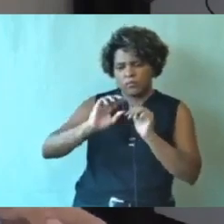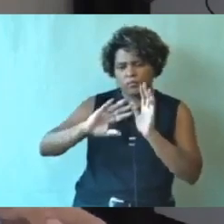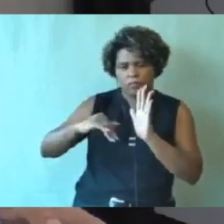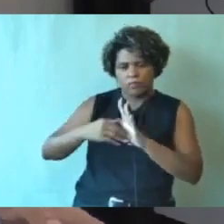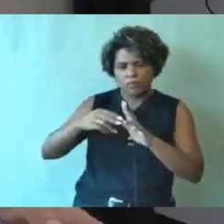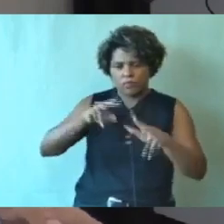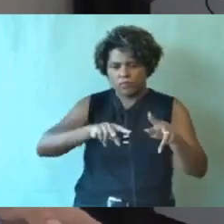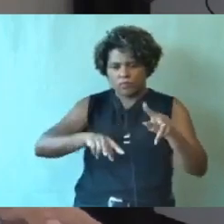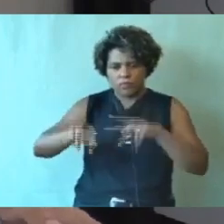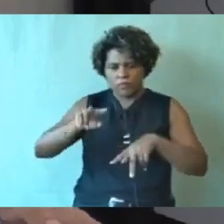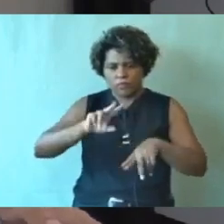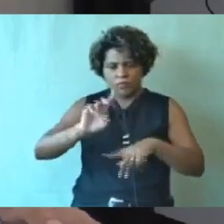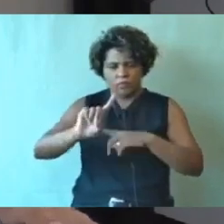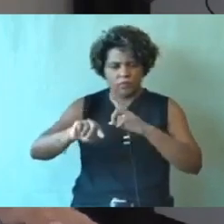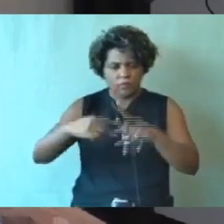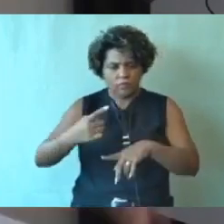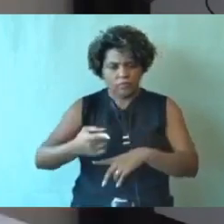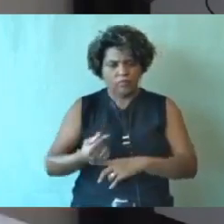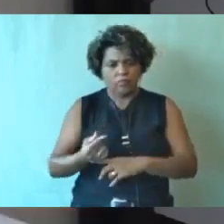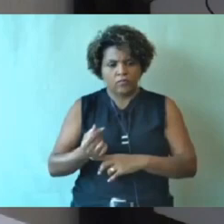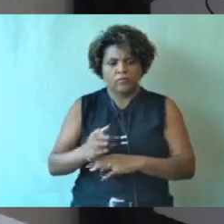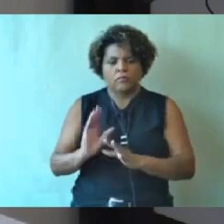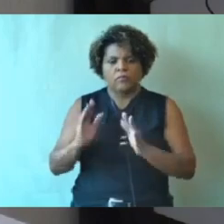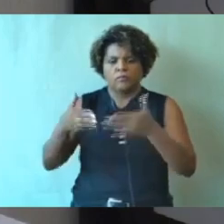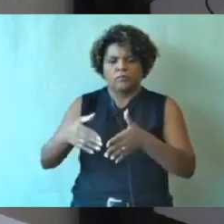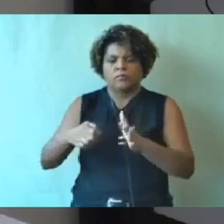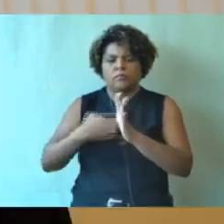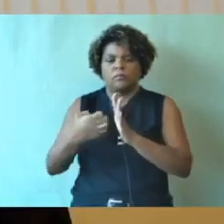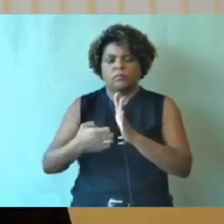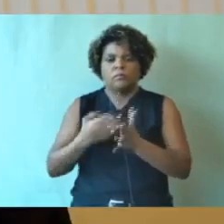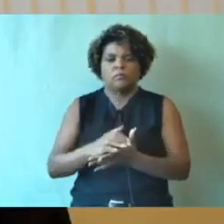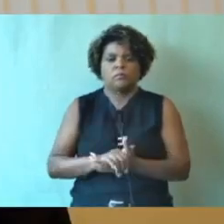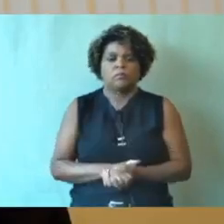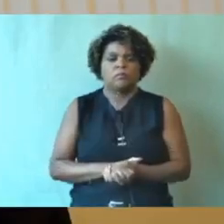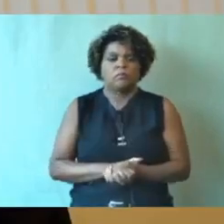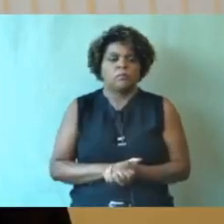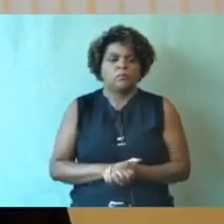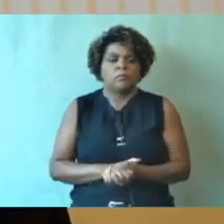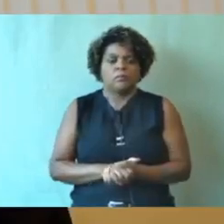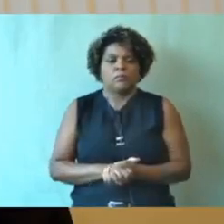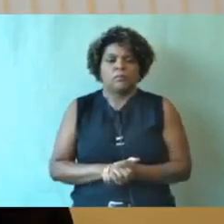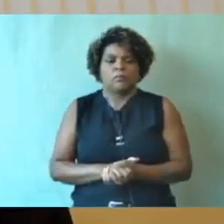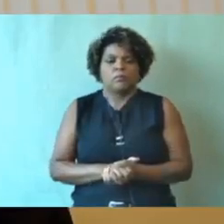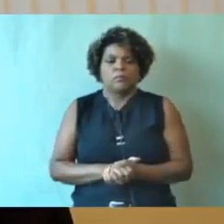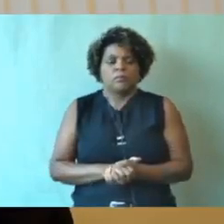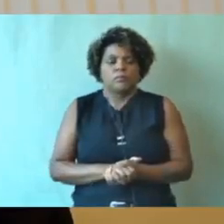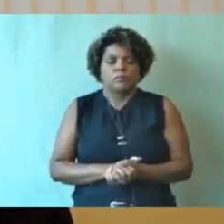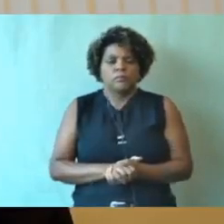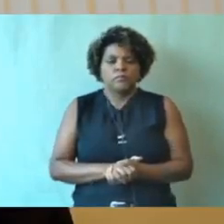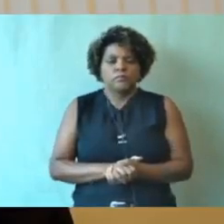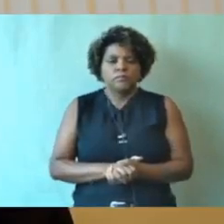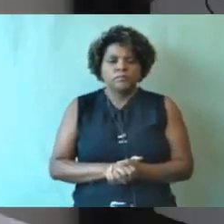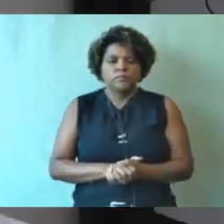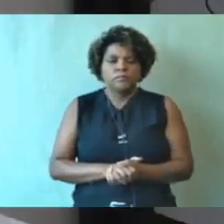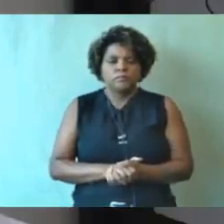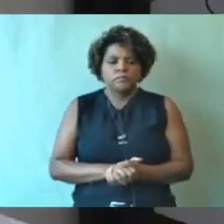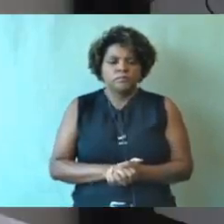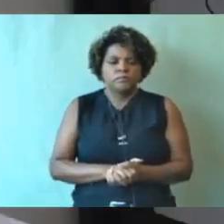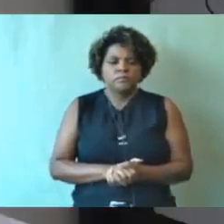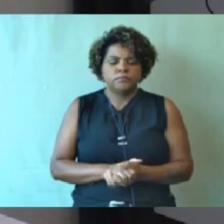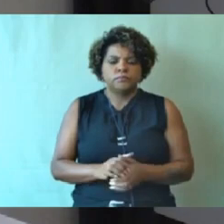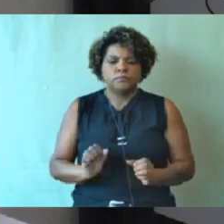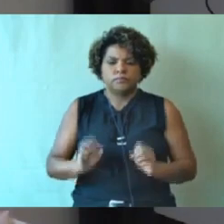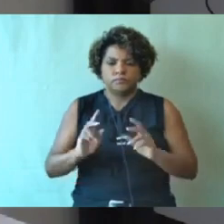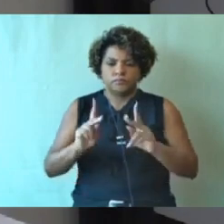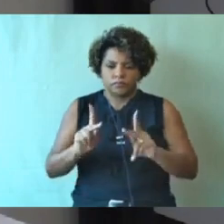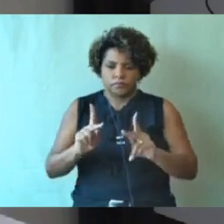empresa. Bem. De comunicação, então, de internet, tem sombra, tem uma série de coisas. Ok, nos